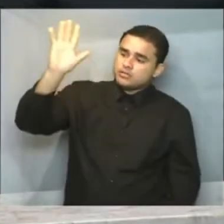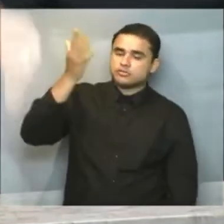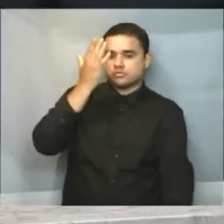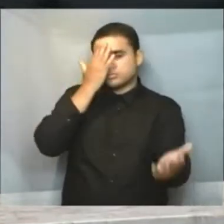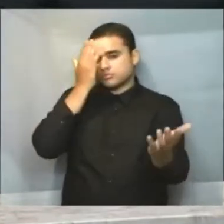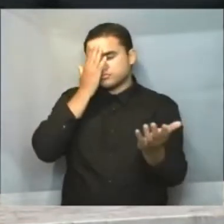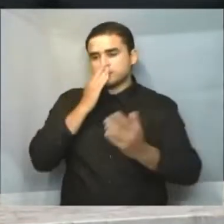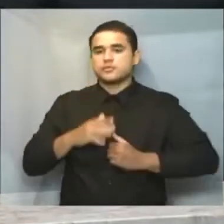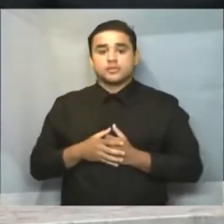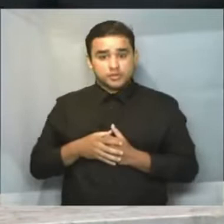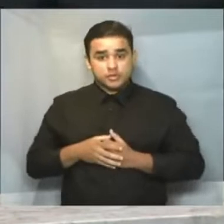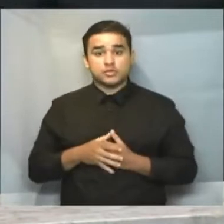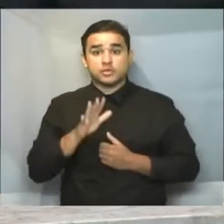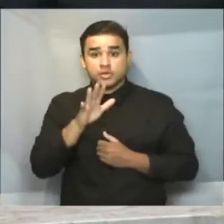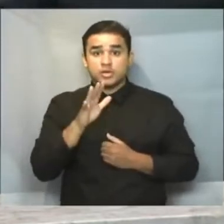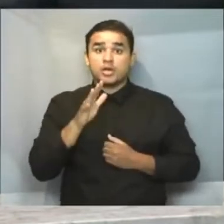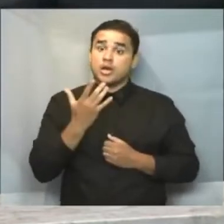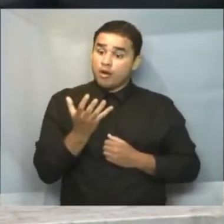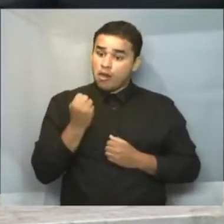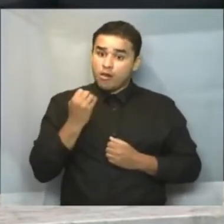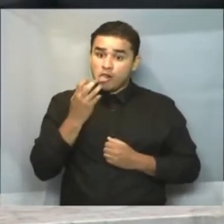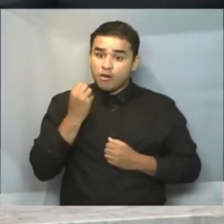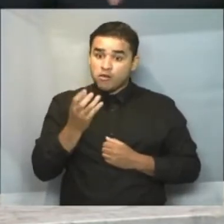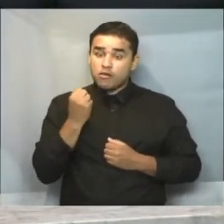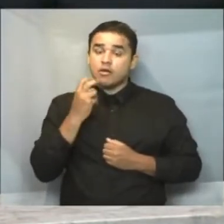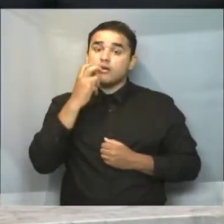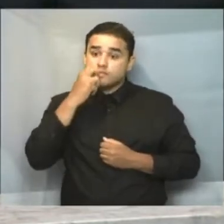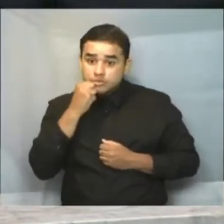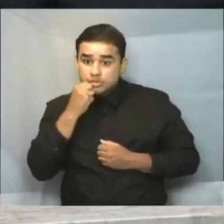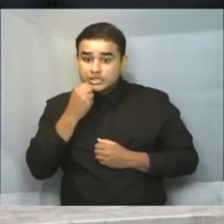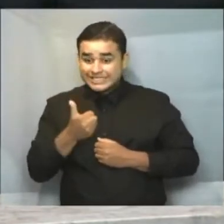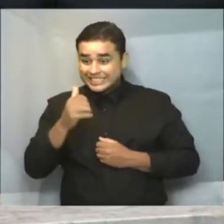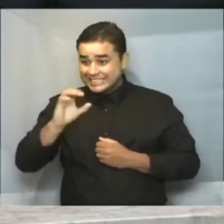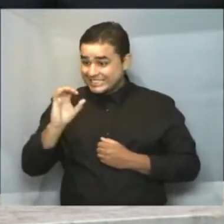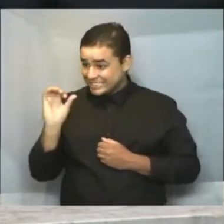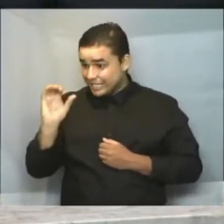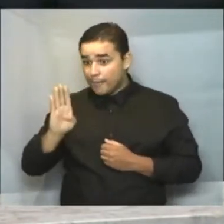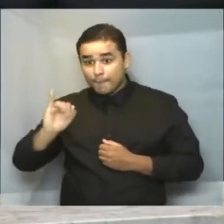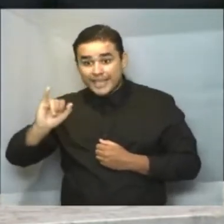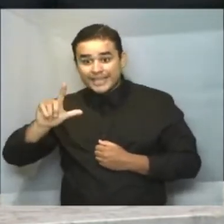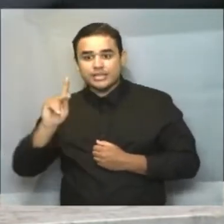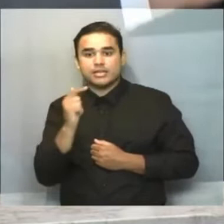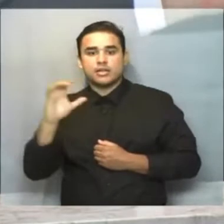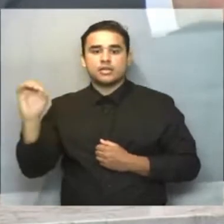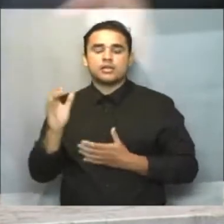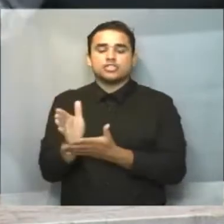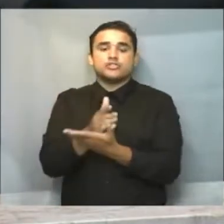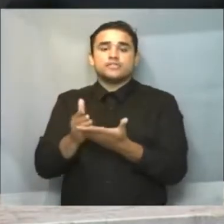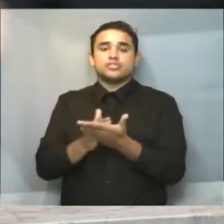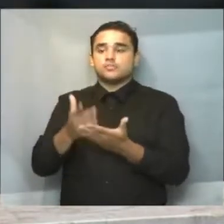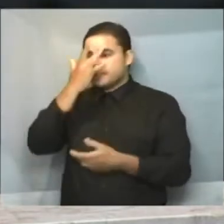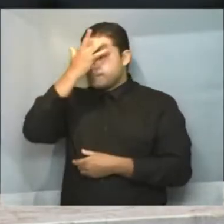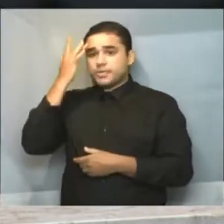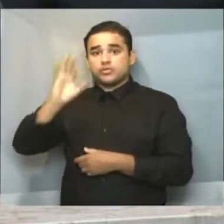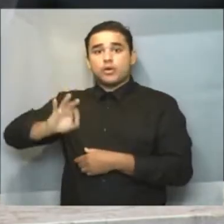A Petrobras lucra 106 bilhões de reais para distribuir para os acionistas, e o presidente da República diz, não